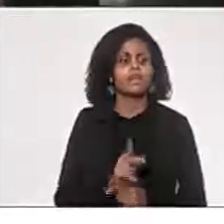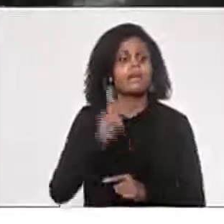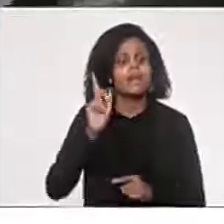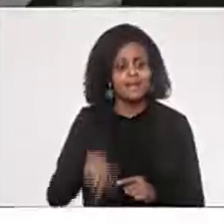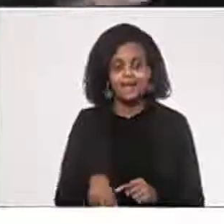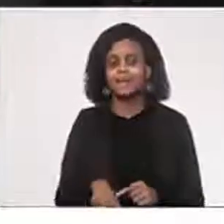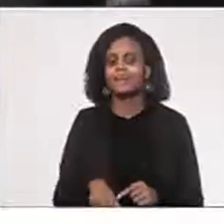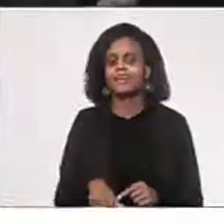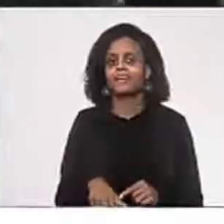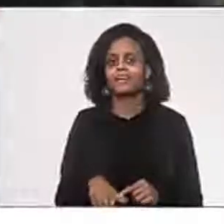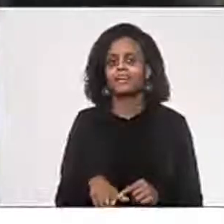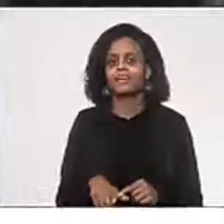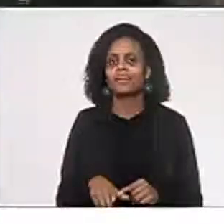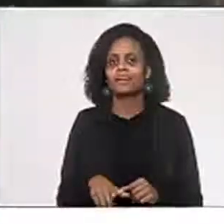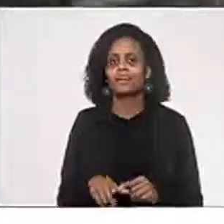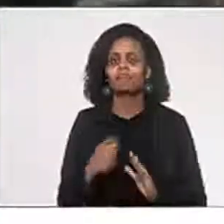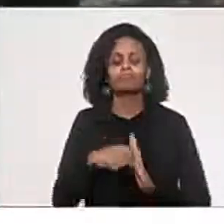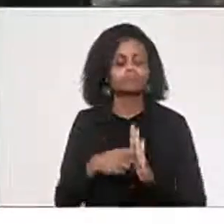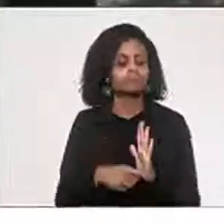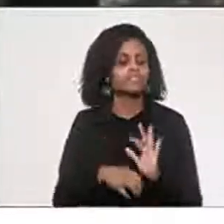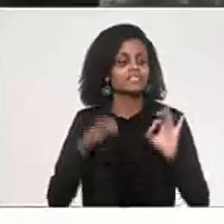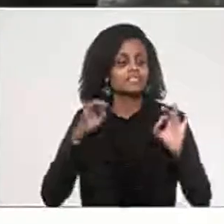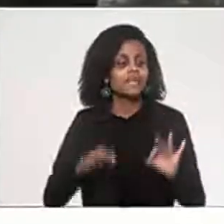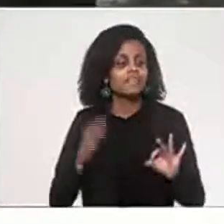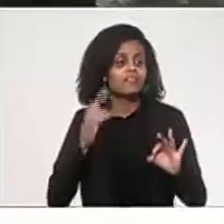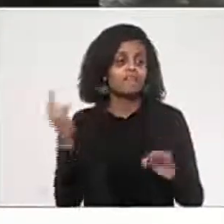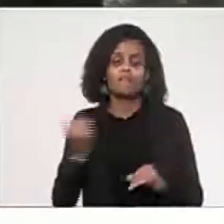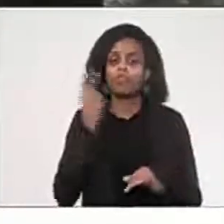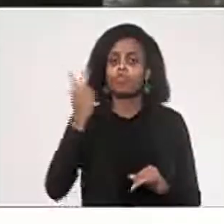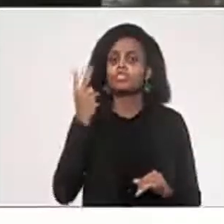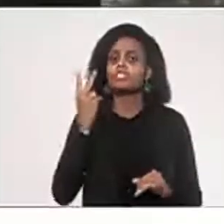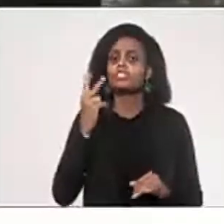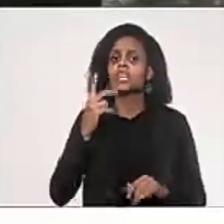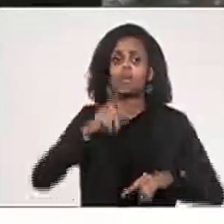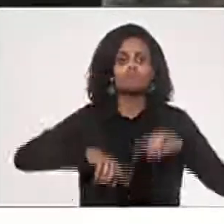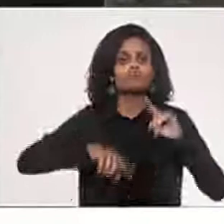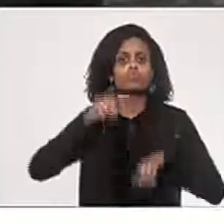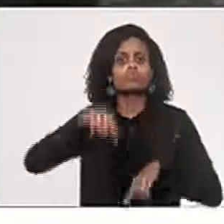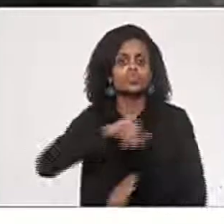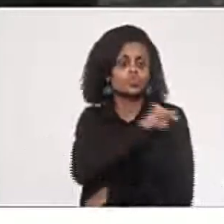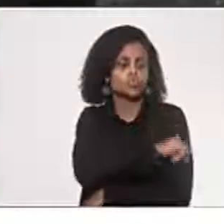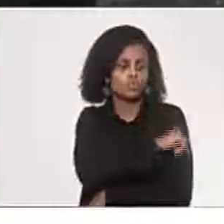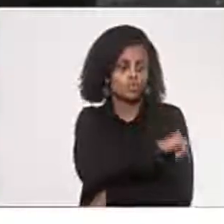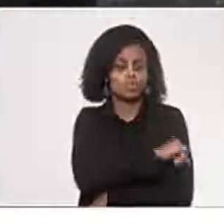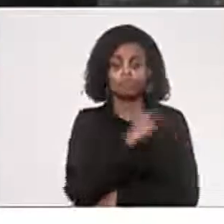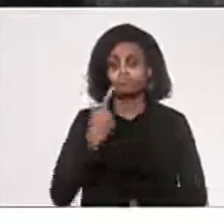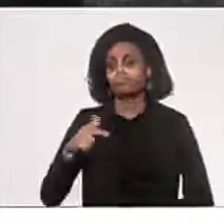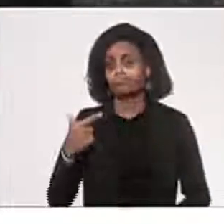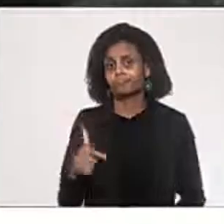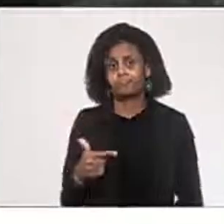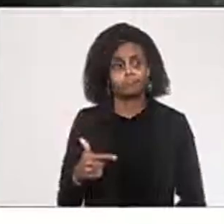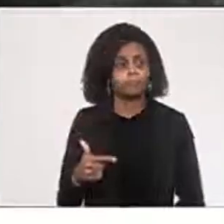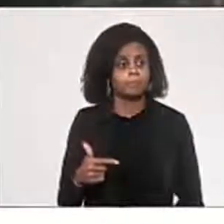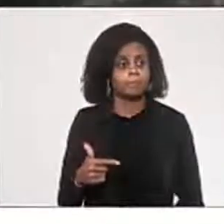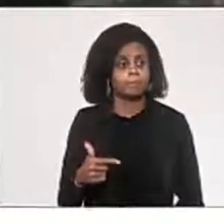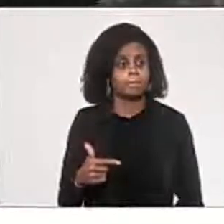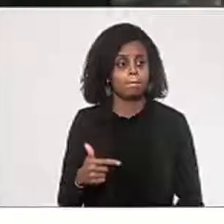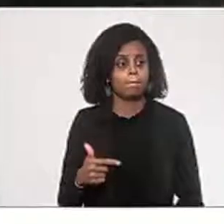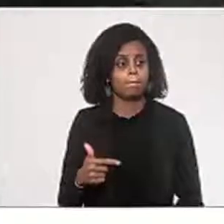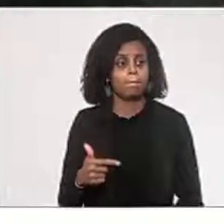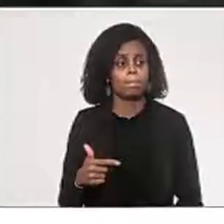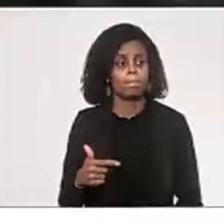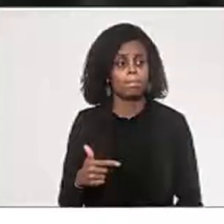me parece, para valorizar esse produto do Rio de Janeiro também. Não tenha dúvida que a